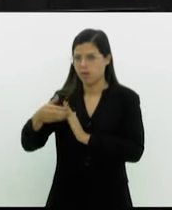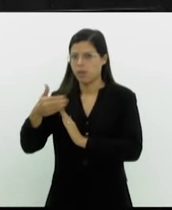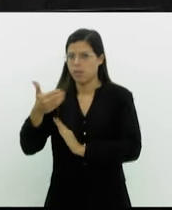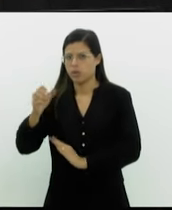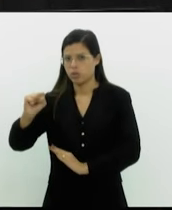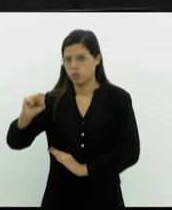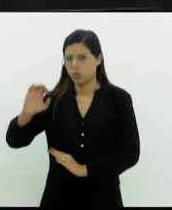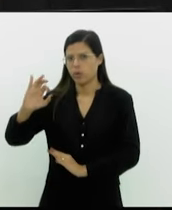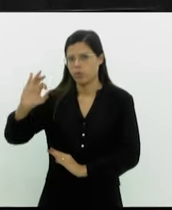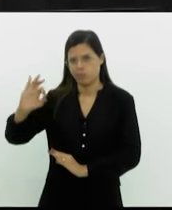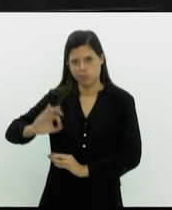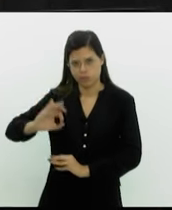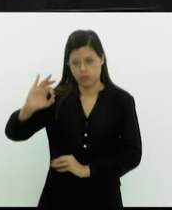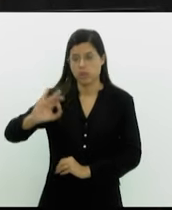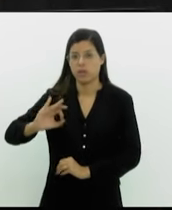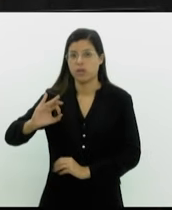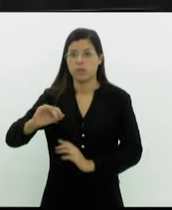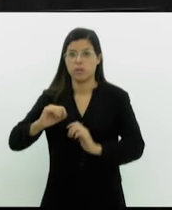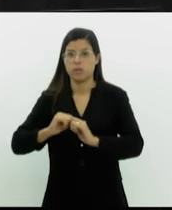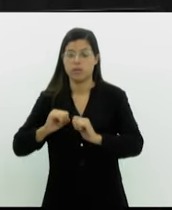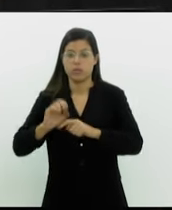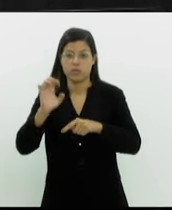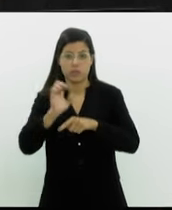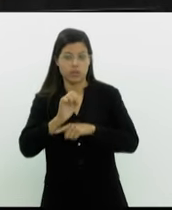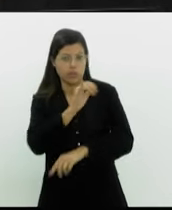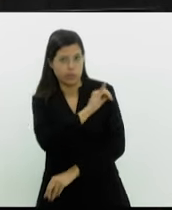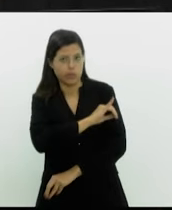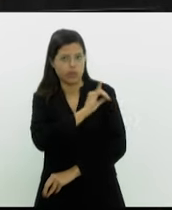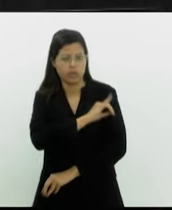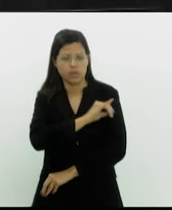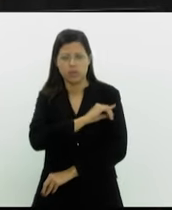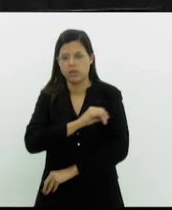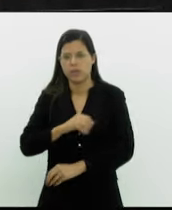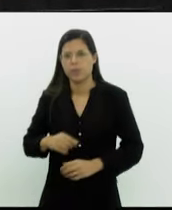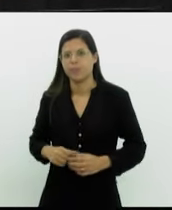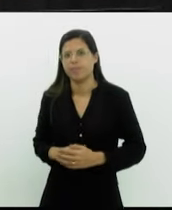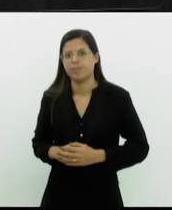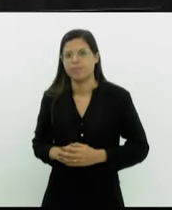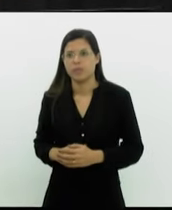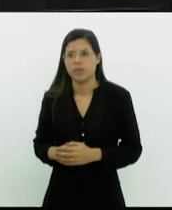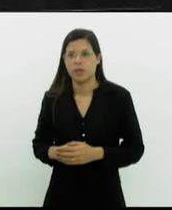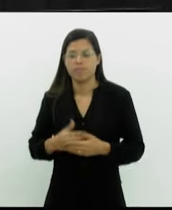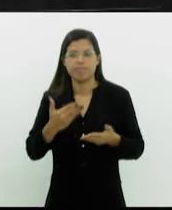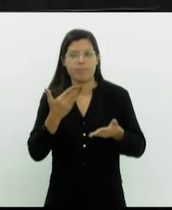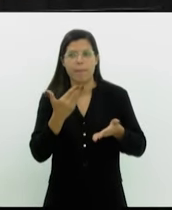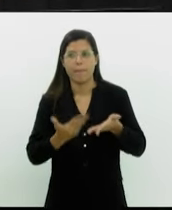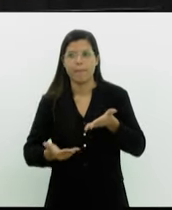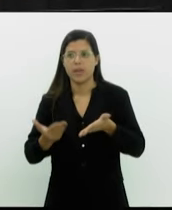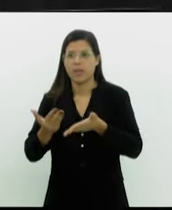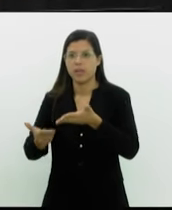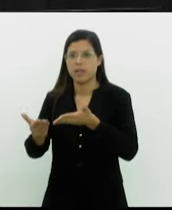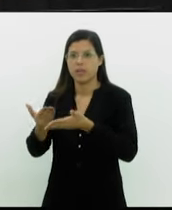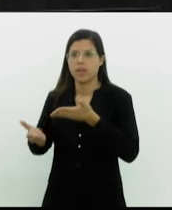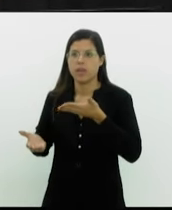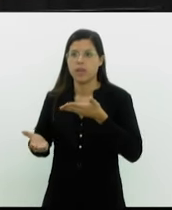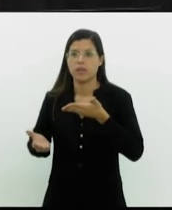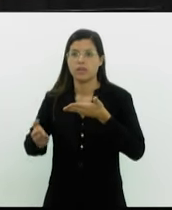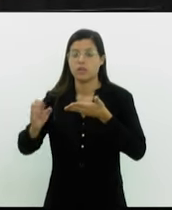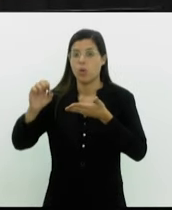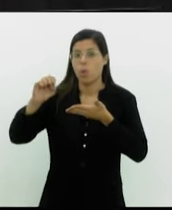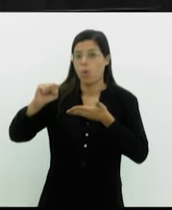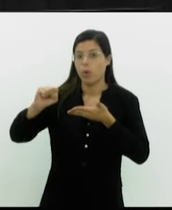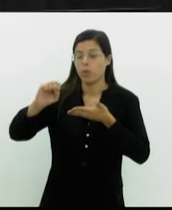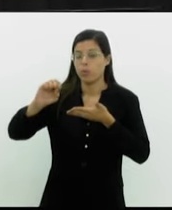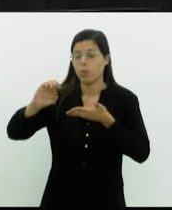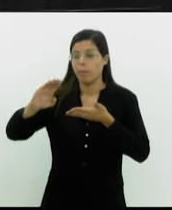percentuais, fazendo com que o Estado do Rio de Janeiro perdesse algo como 8 bilhões de